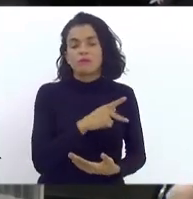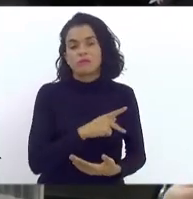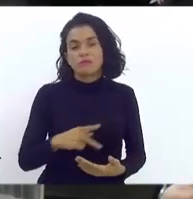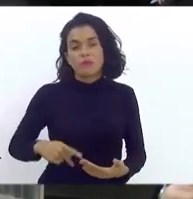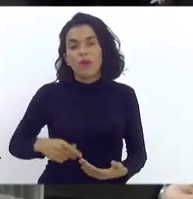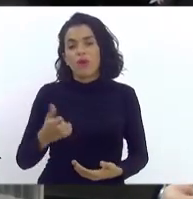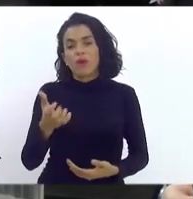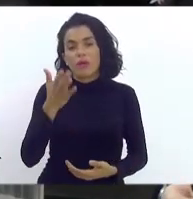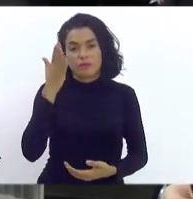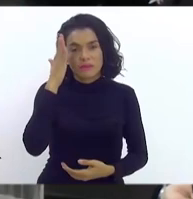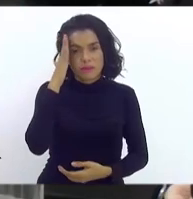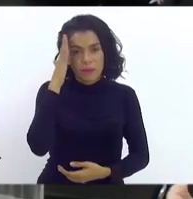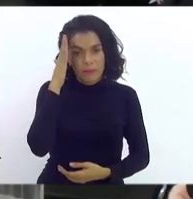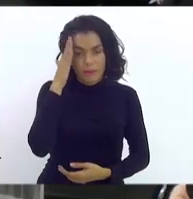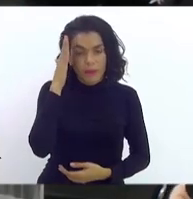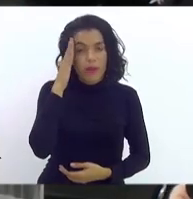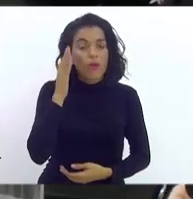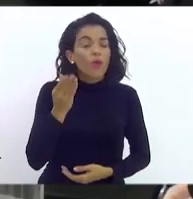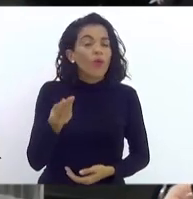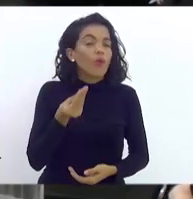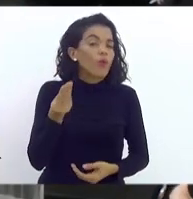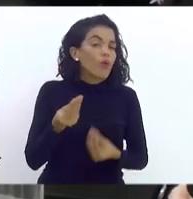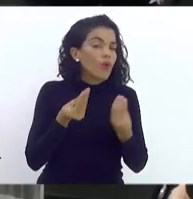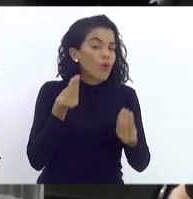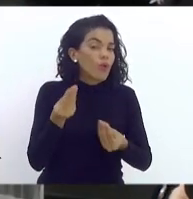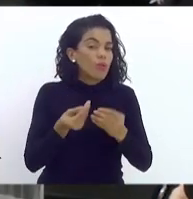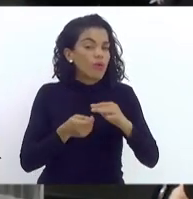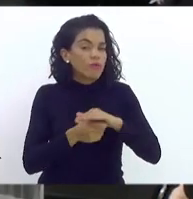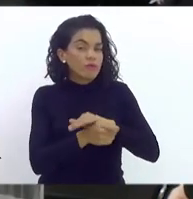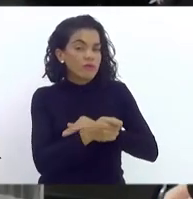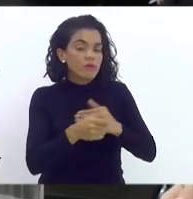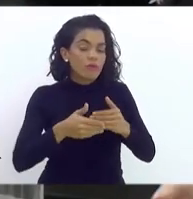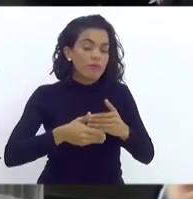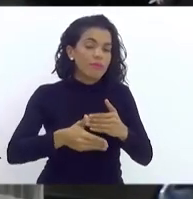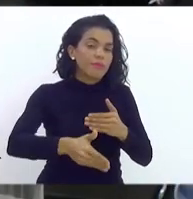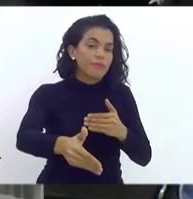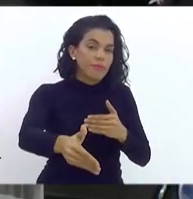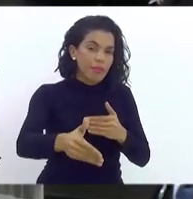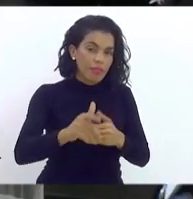saber sobre os investimentos que estão para ser feito, se tem alguma